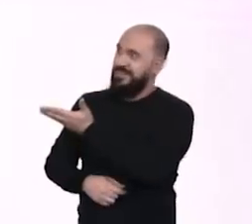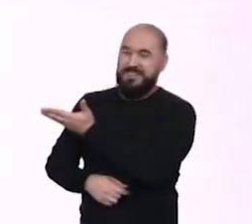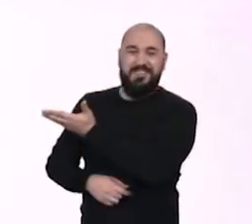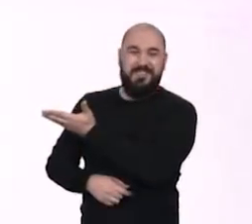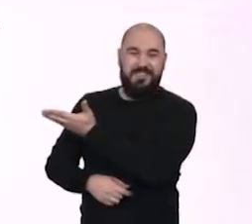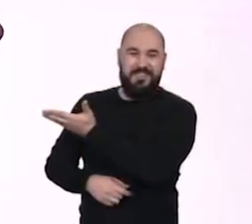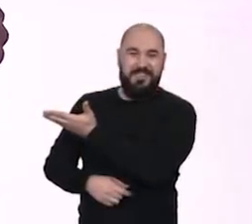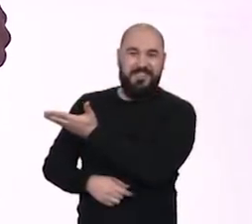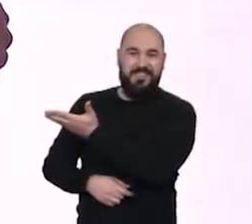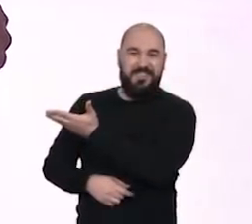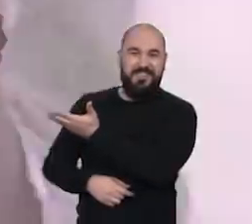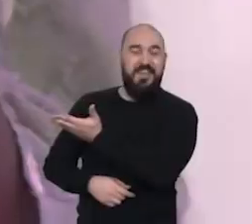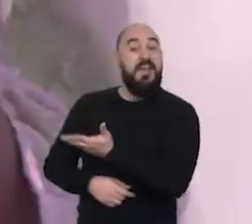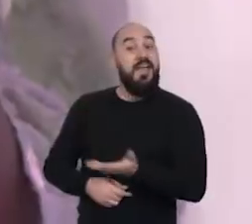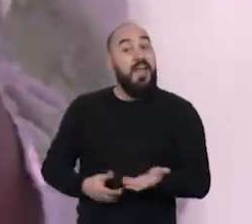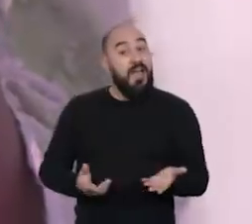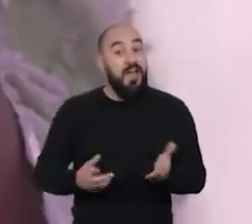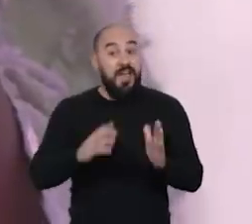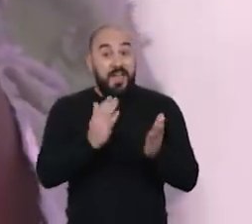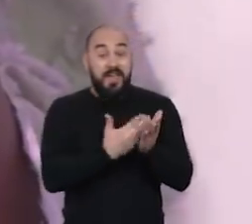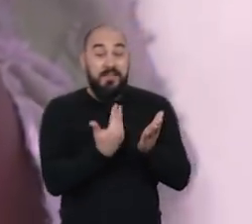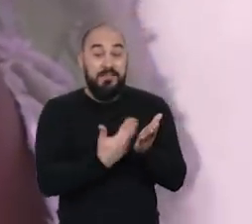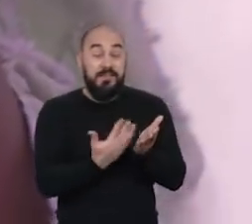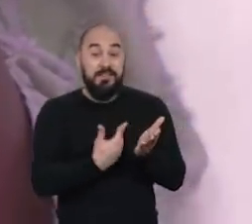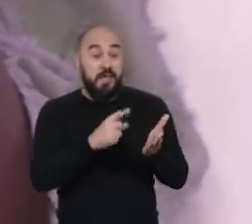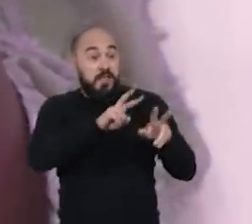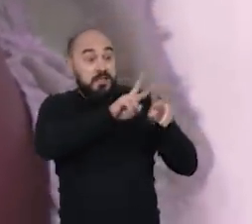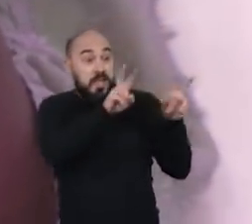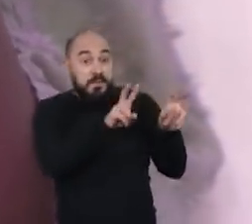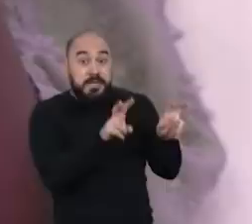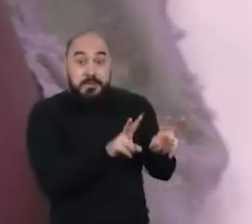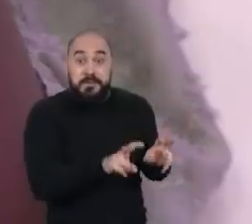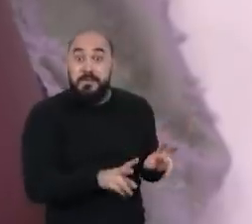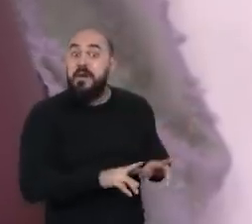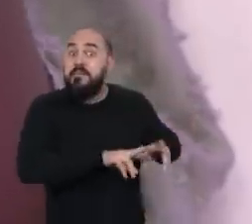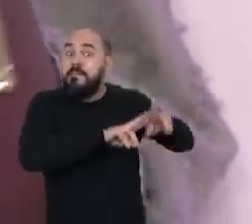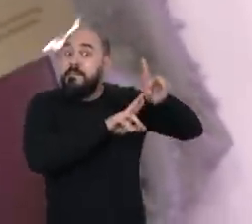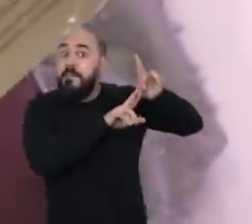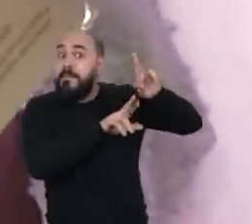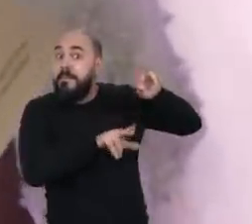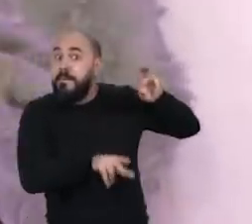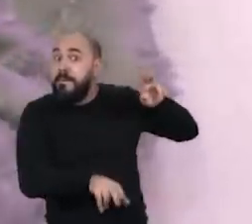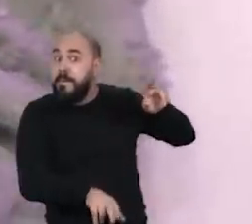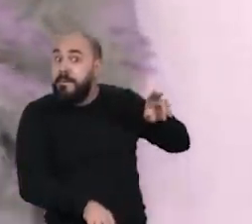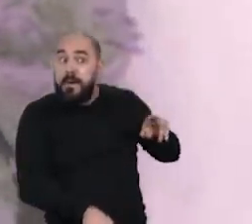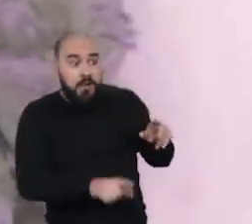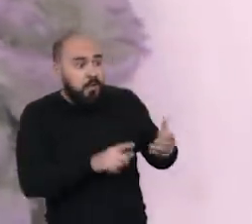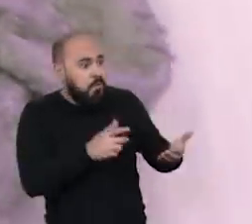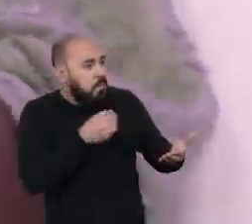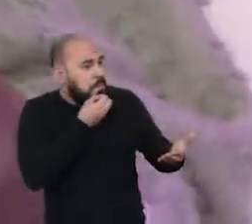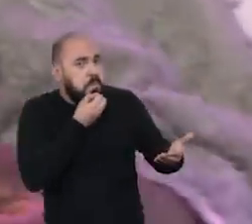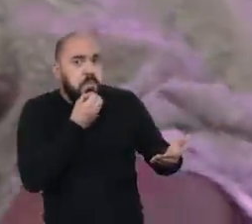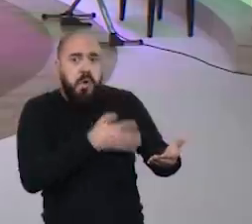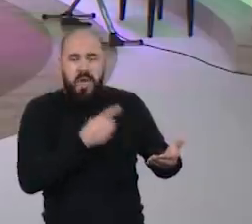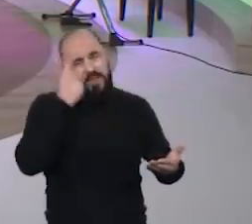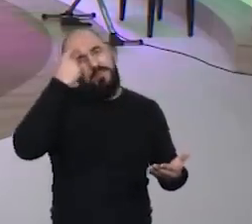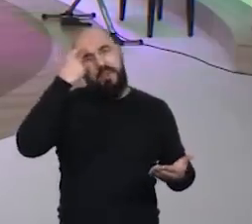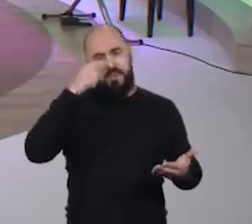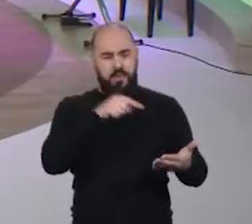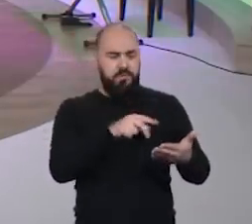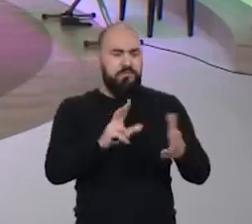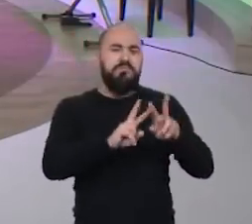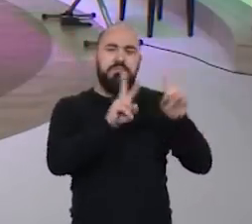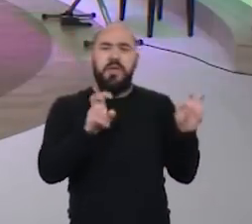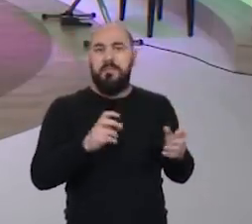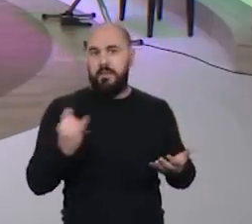ela traz tantos temas importantíssimos que a doutora Rosana escreveu para nós. Eu já pensei um aqui que eu acho muito interessante,